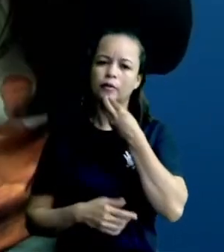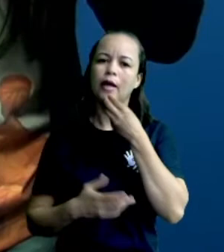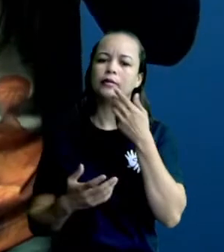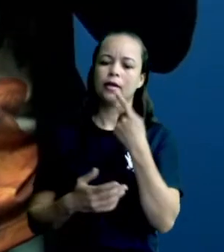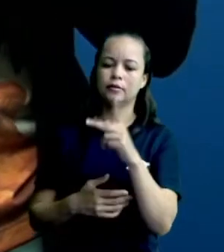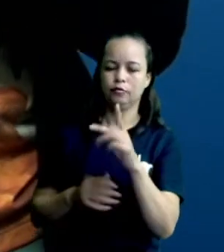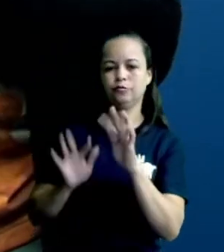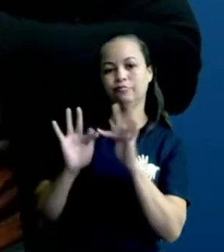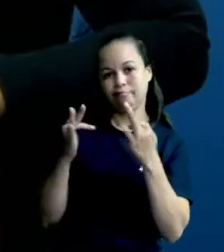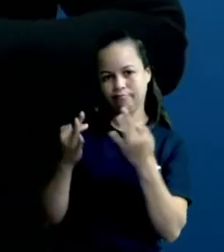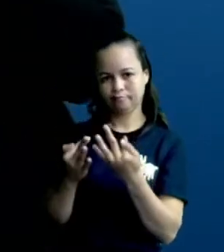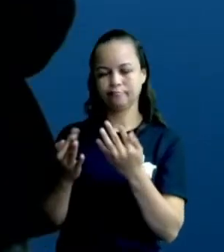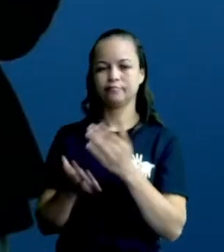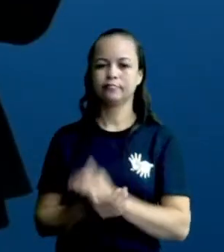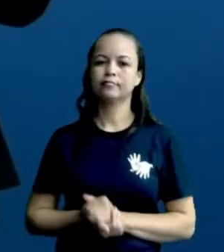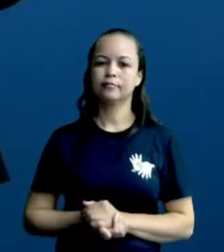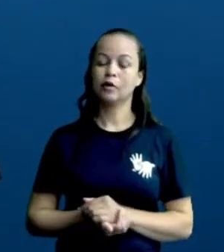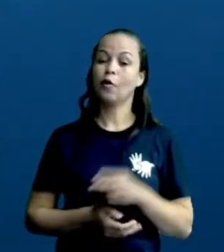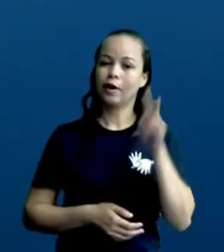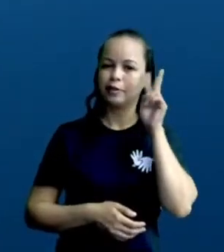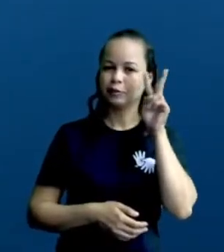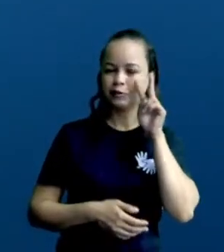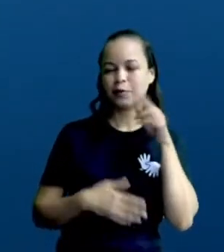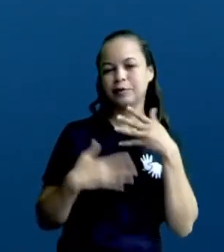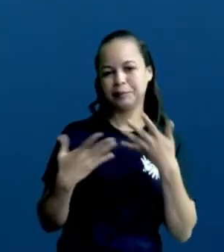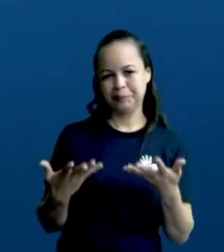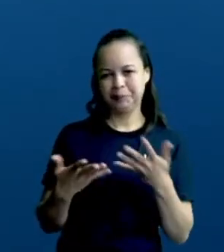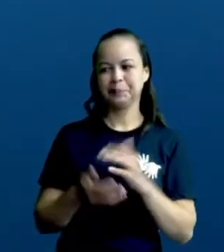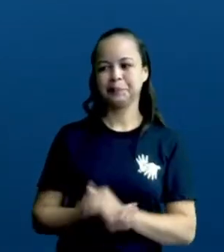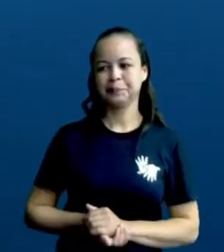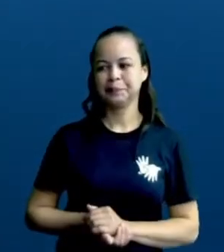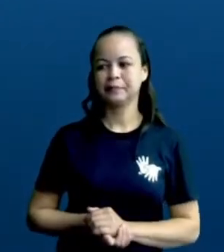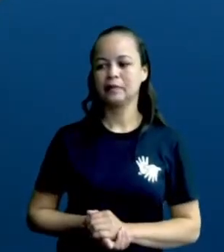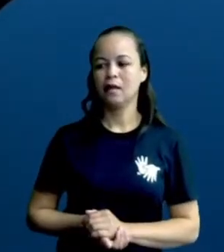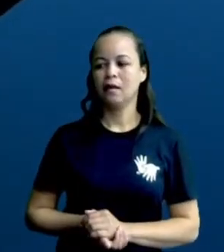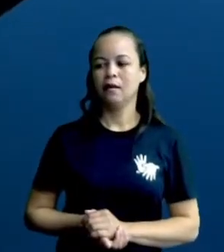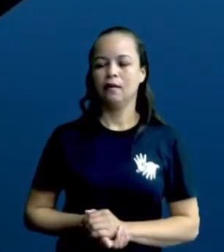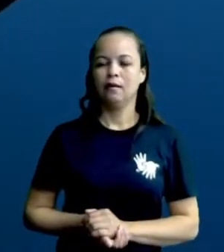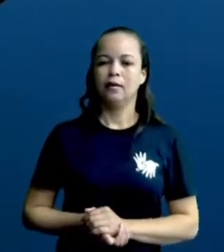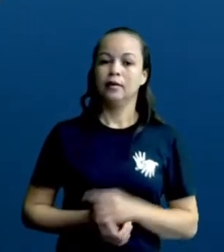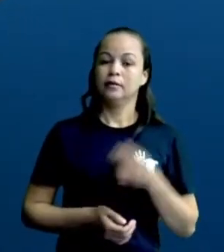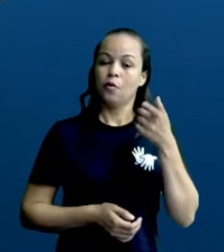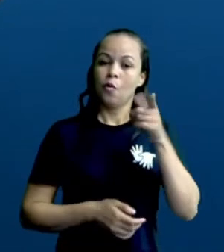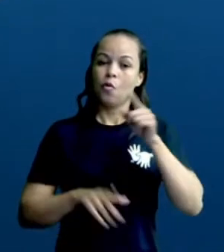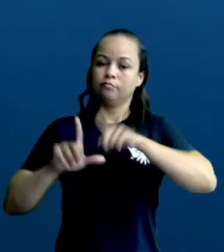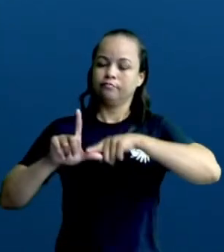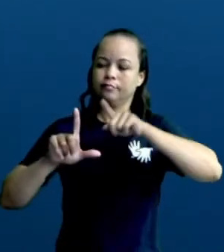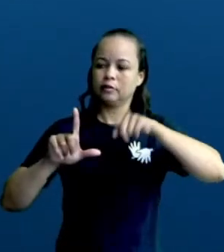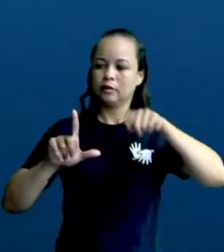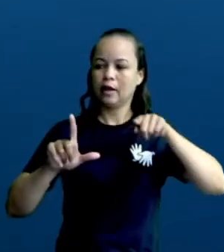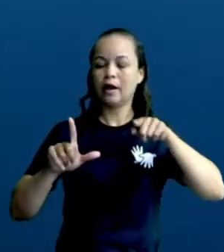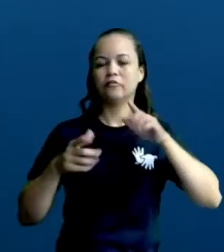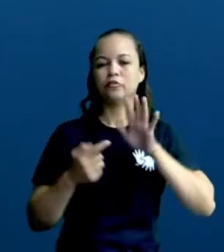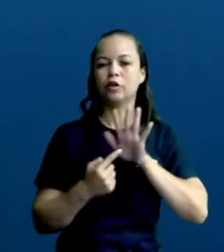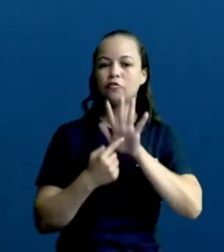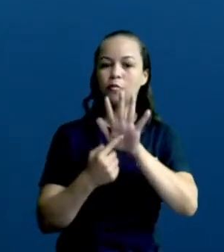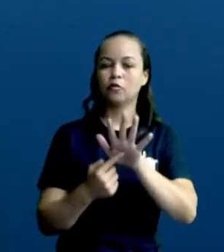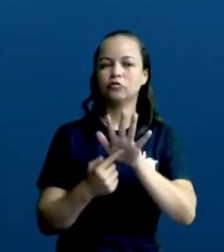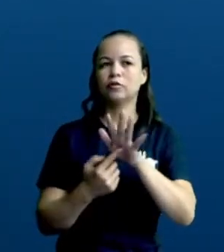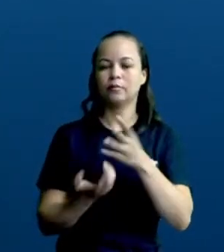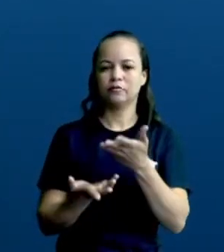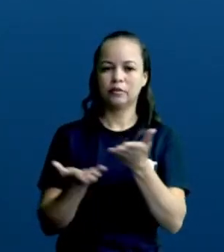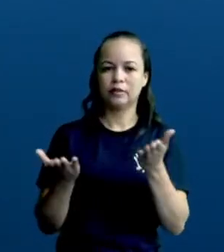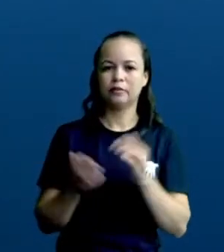suas famílias. Ó, olha a história aqui. Então, outro gráfico que eu vou mostrar a vocês. Outra